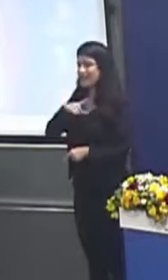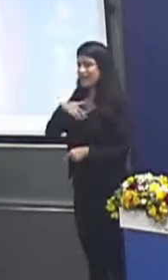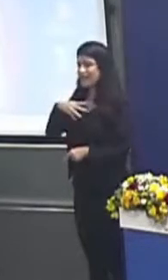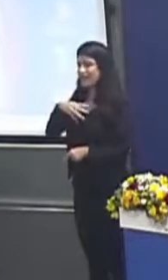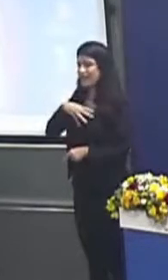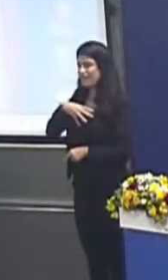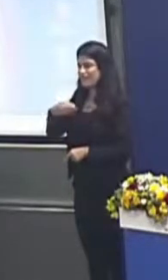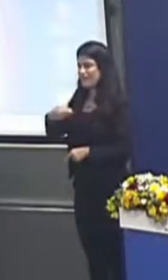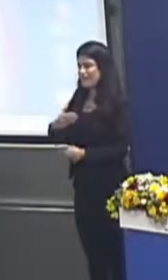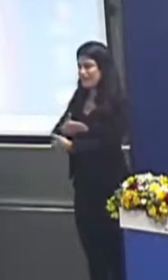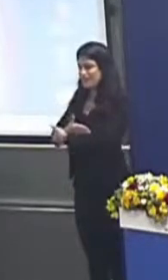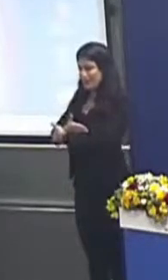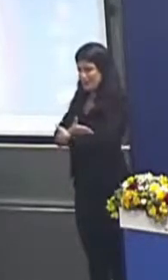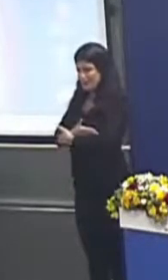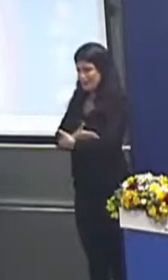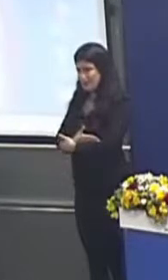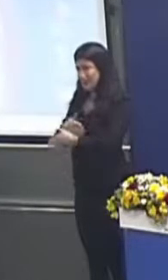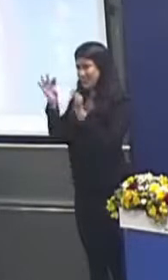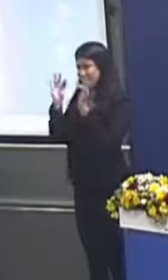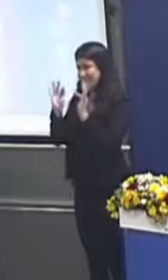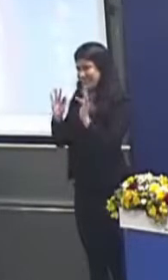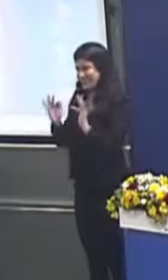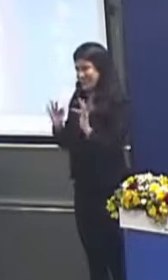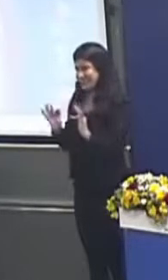com ela e a gente está muito feliz por isso.